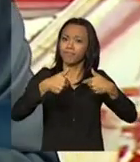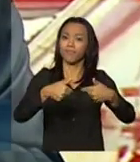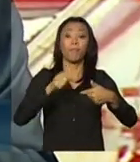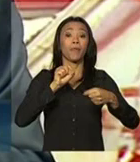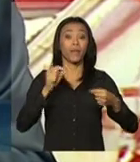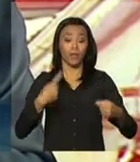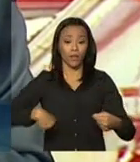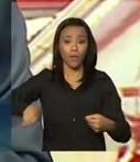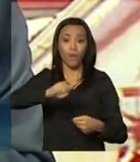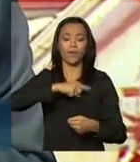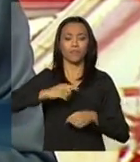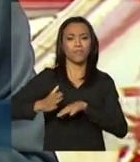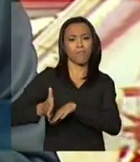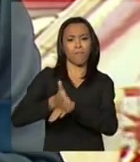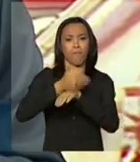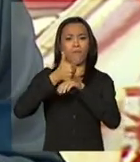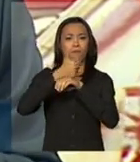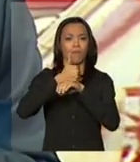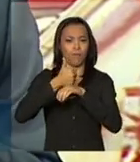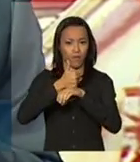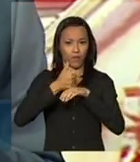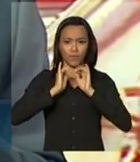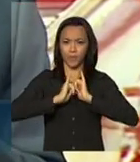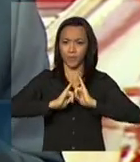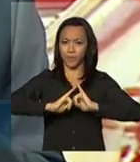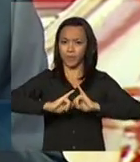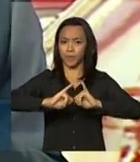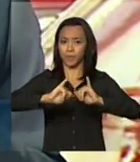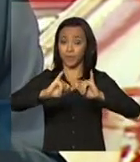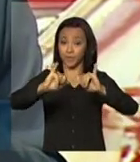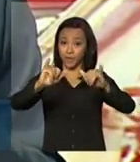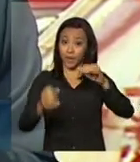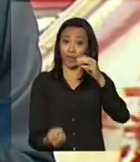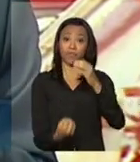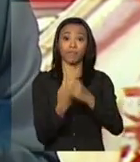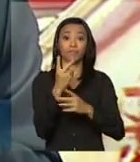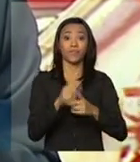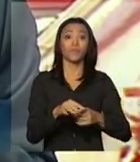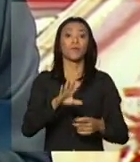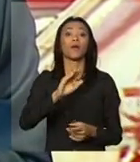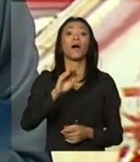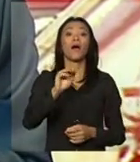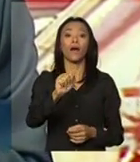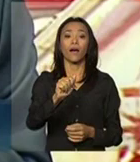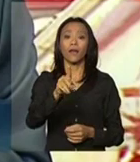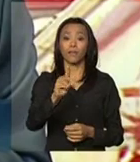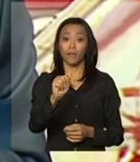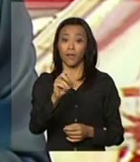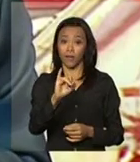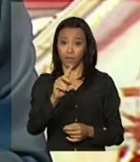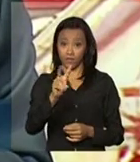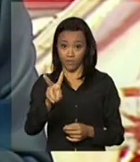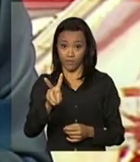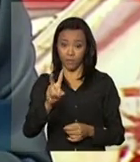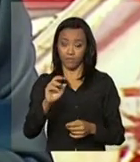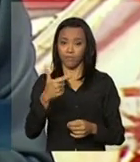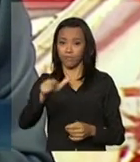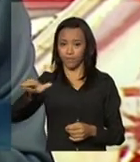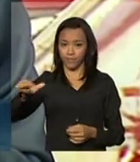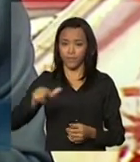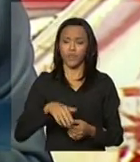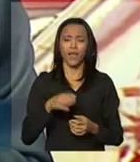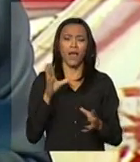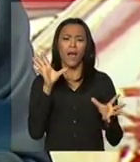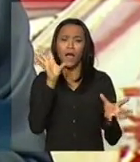que a gente melhore a resposta brasileira ao problema do HIV e AIDS. Nós vamos fazer uma apresentação aqui muito breve, né? São